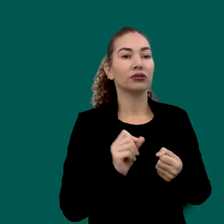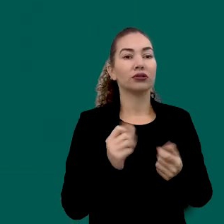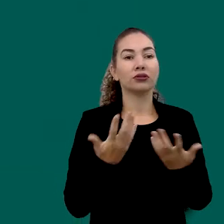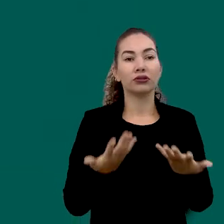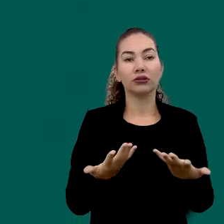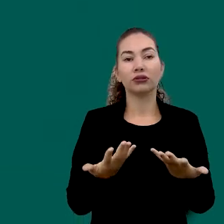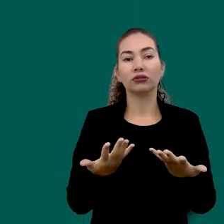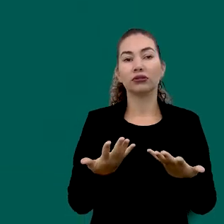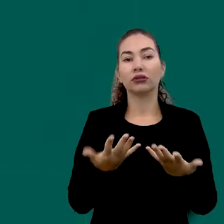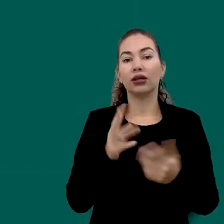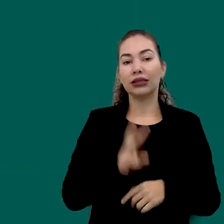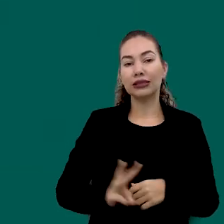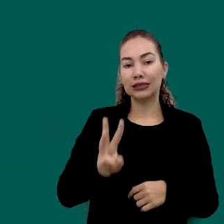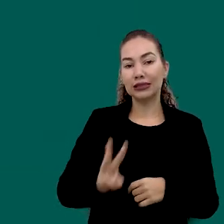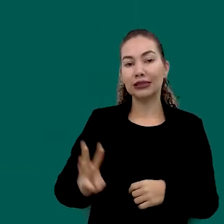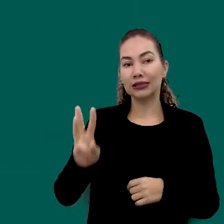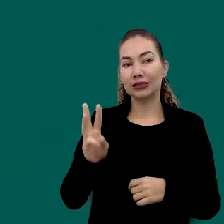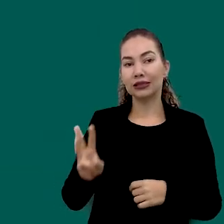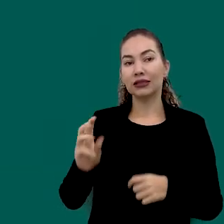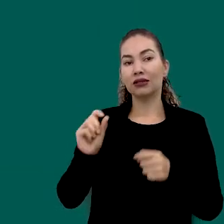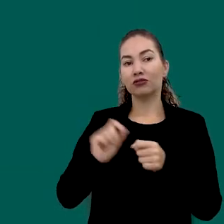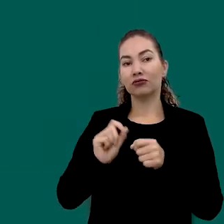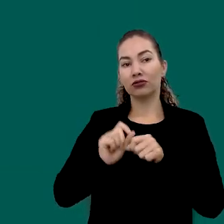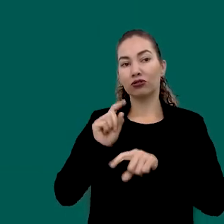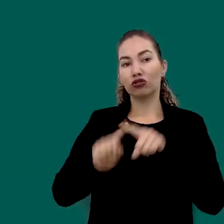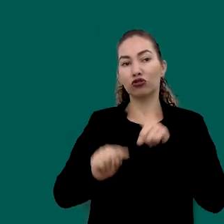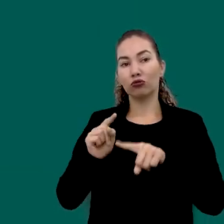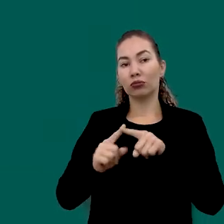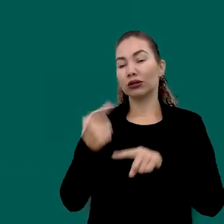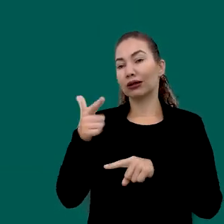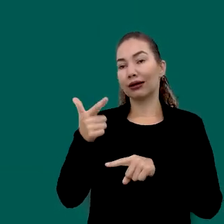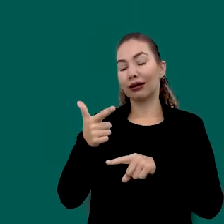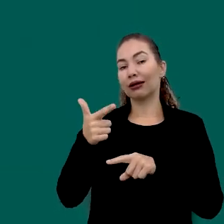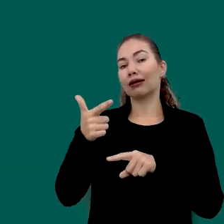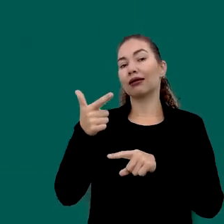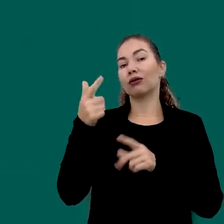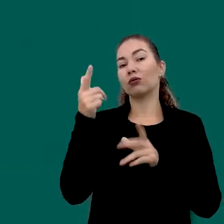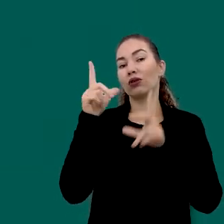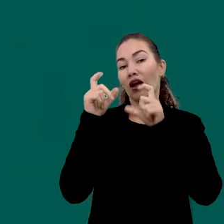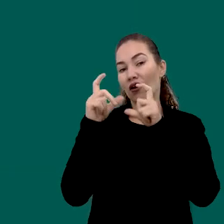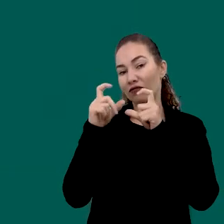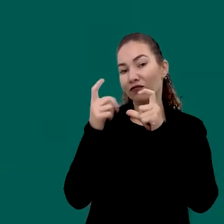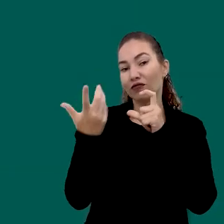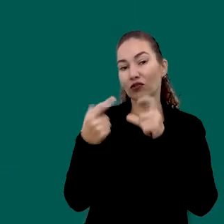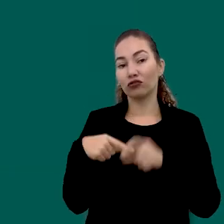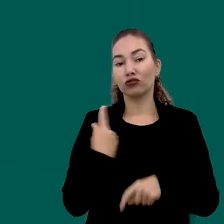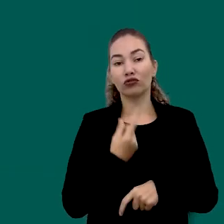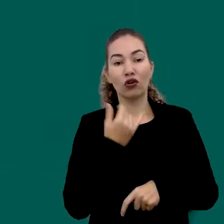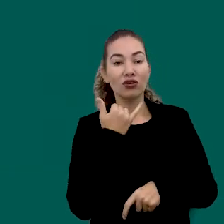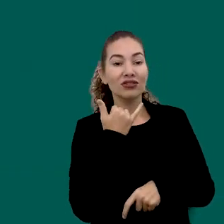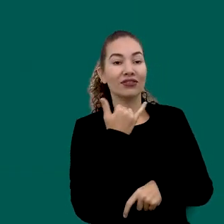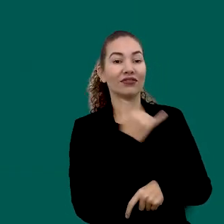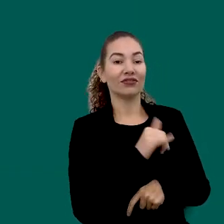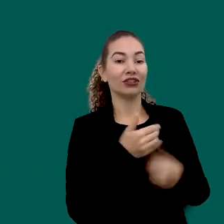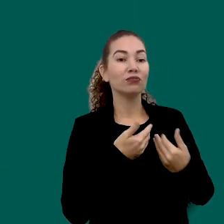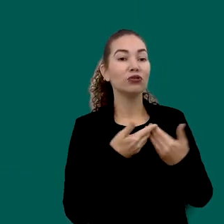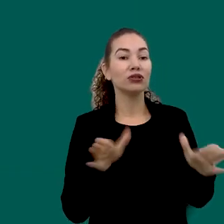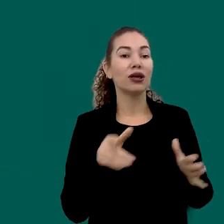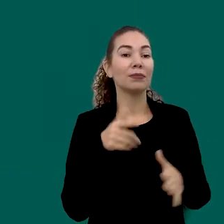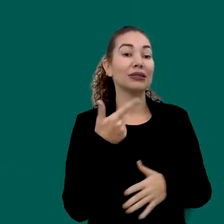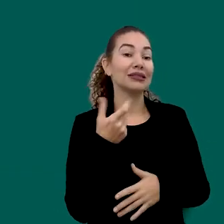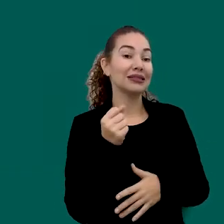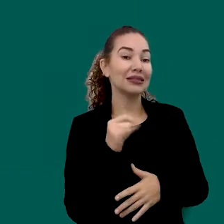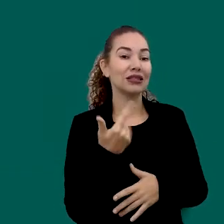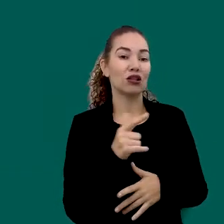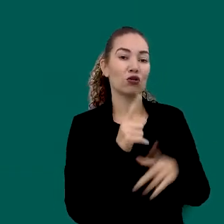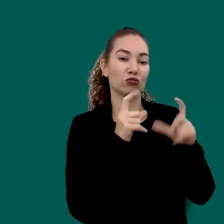Colocar muitos sites de e-commerce colocaram produtos sem imagem. Nós evitamos inaugurar, evitamos abrir ele sem a imagem